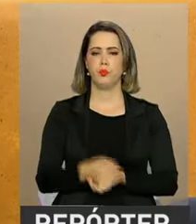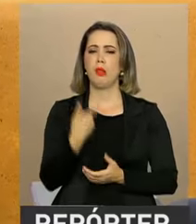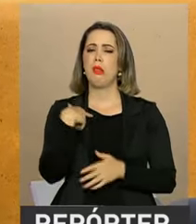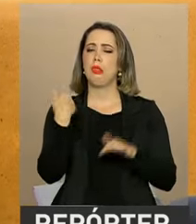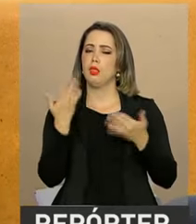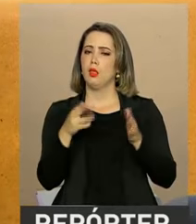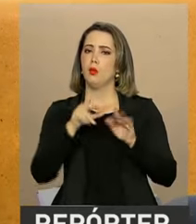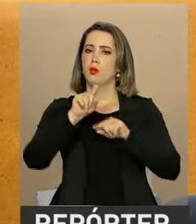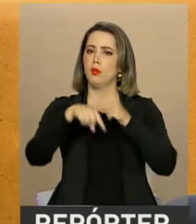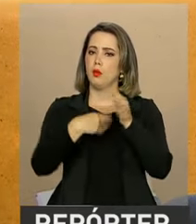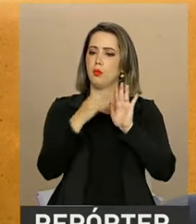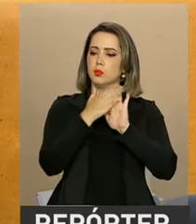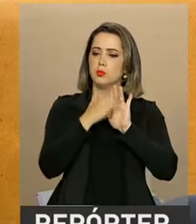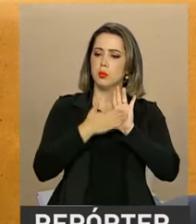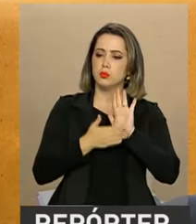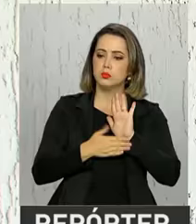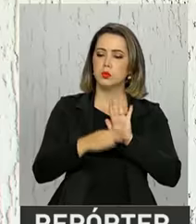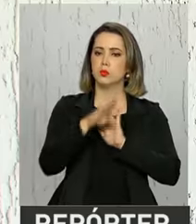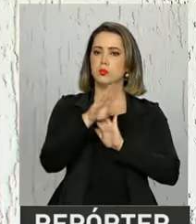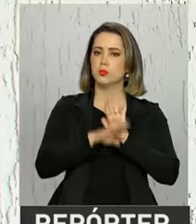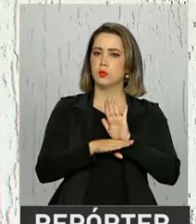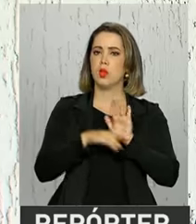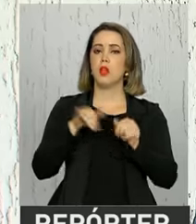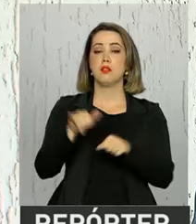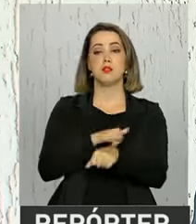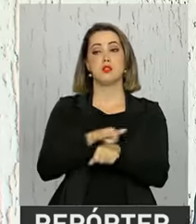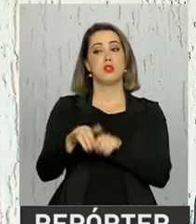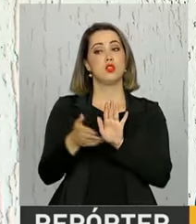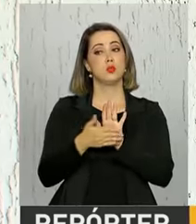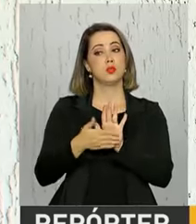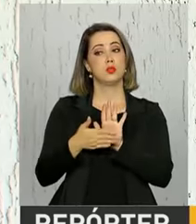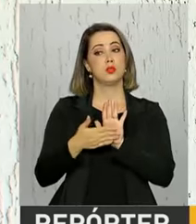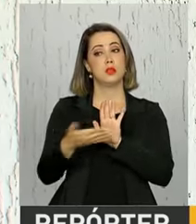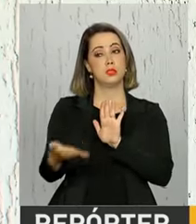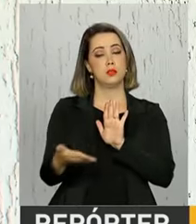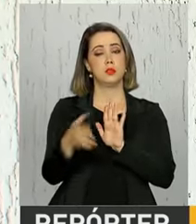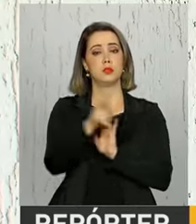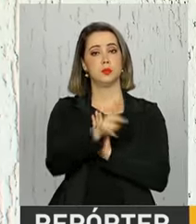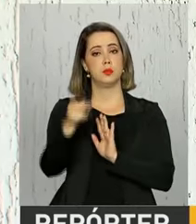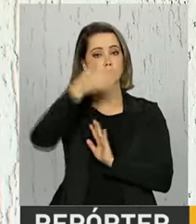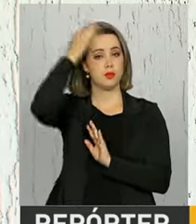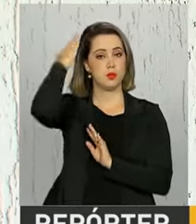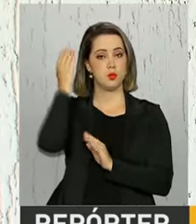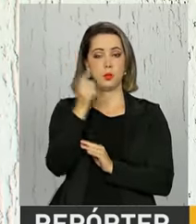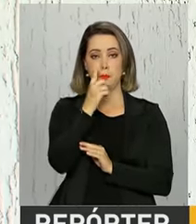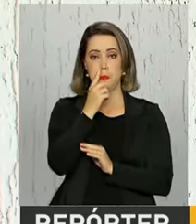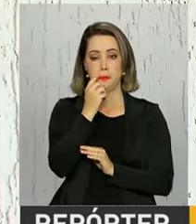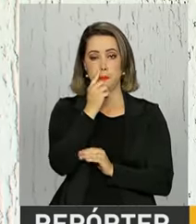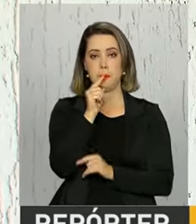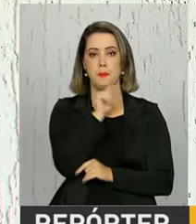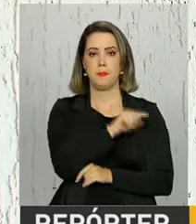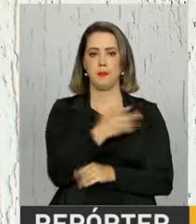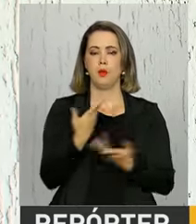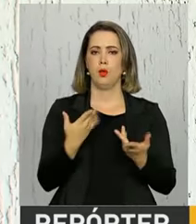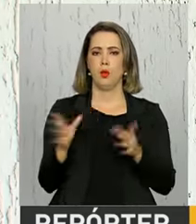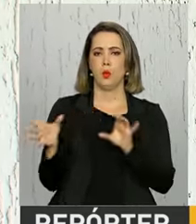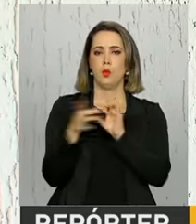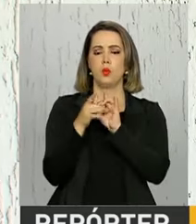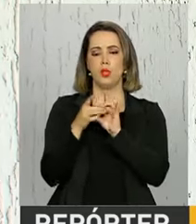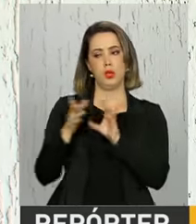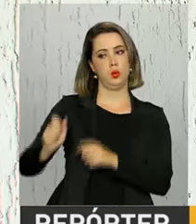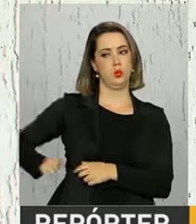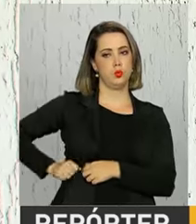temer ainda este semestre numa visão mais complementar abraçando os dois mecanismos diplomáticos e de defesa